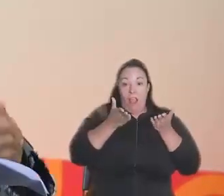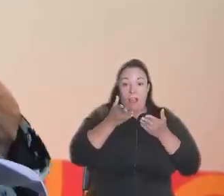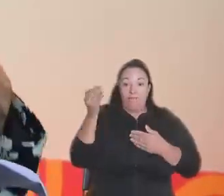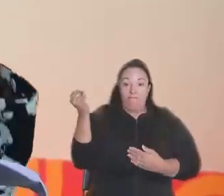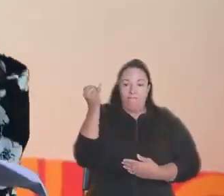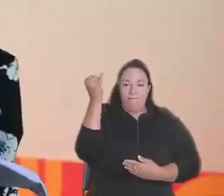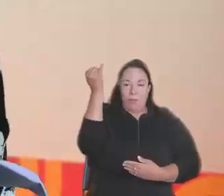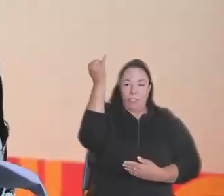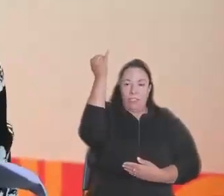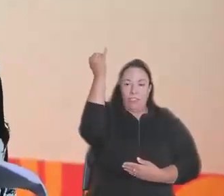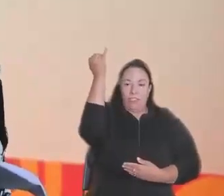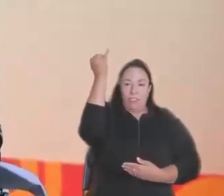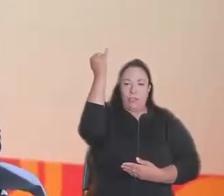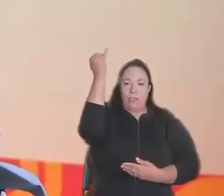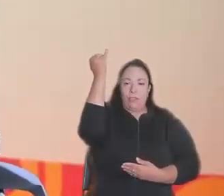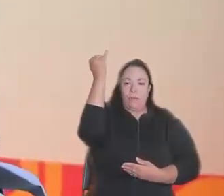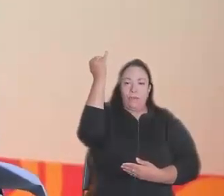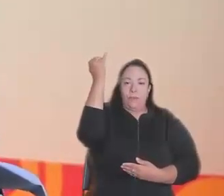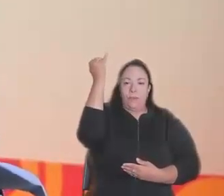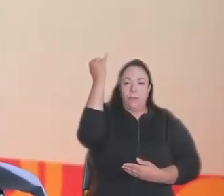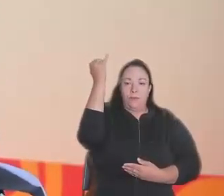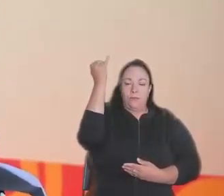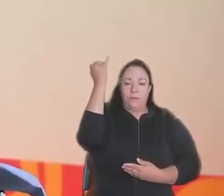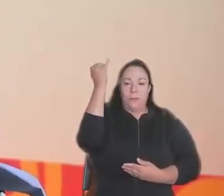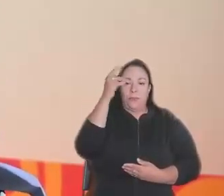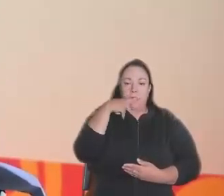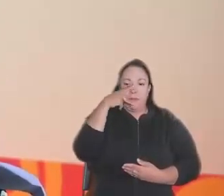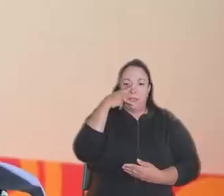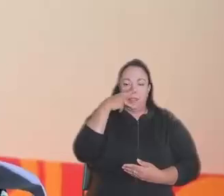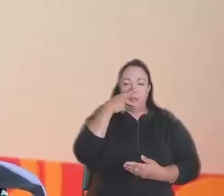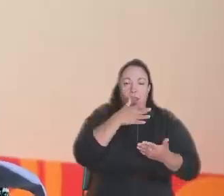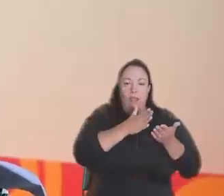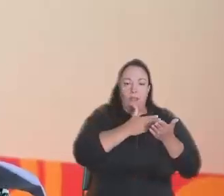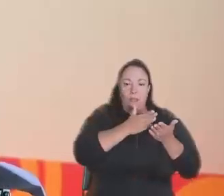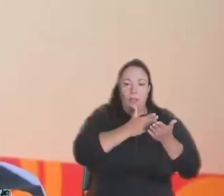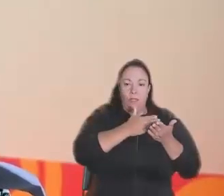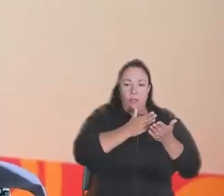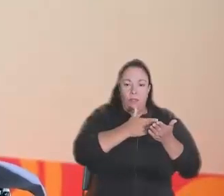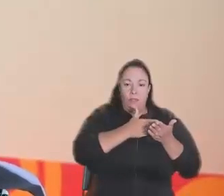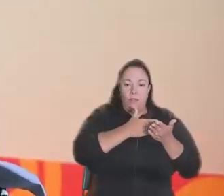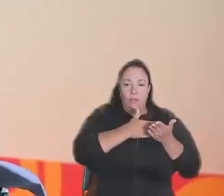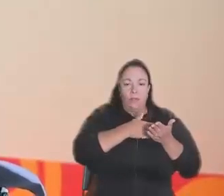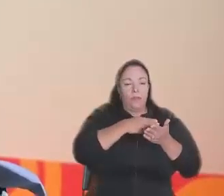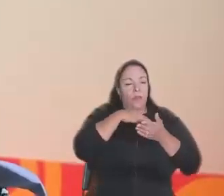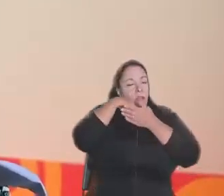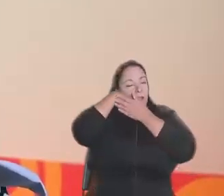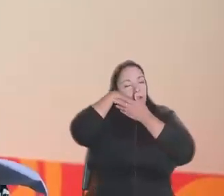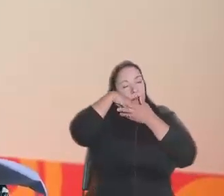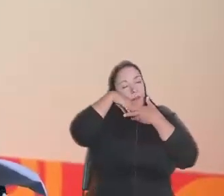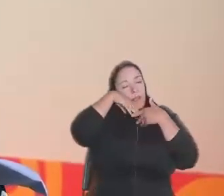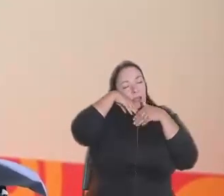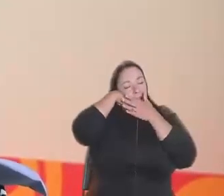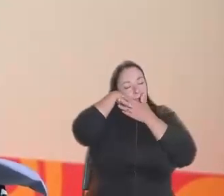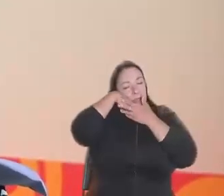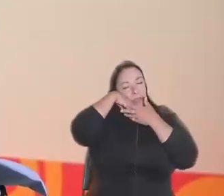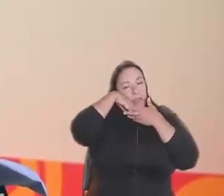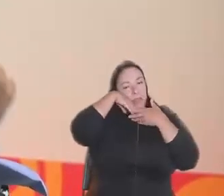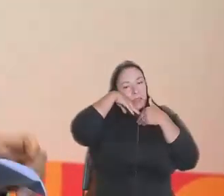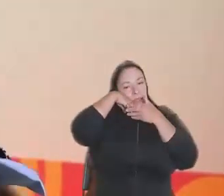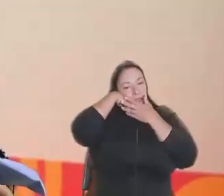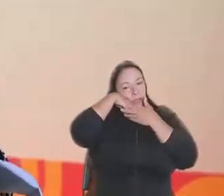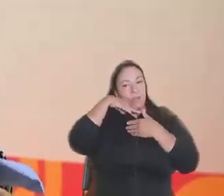importantíssimo que você relata lá, que é o carinho da sua mãe preparando o lanche da